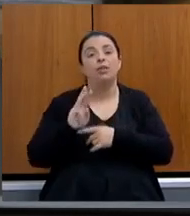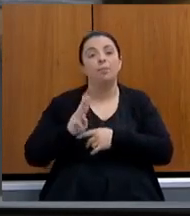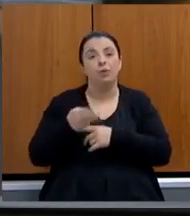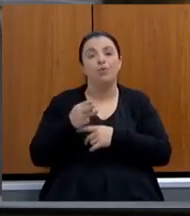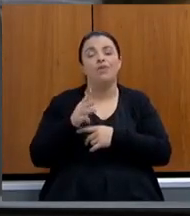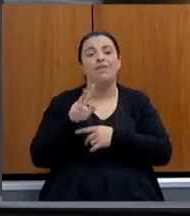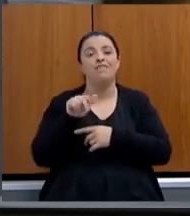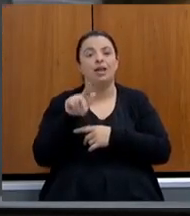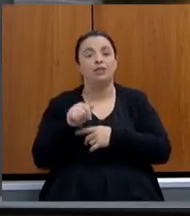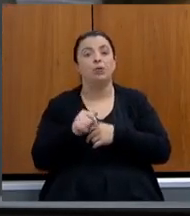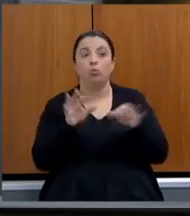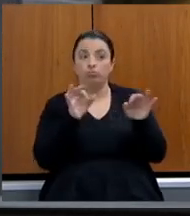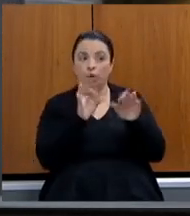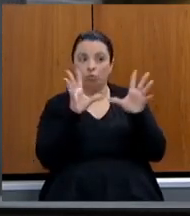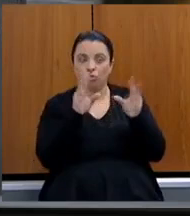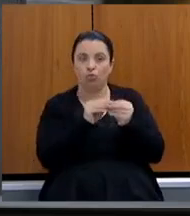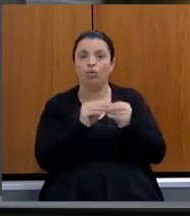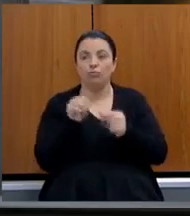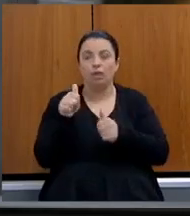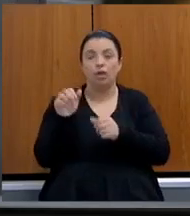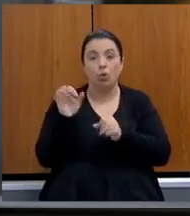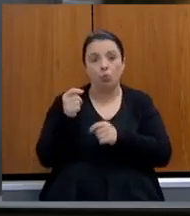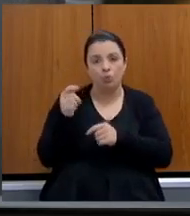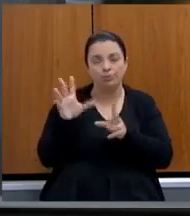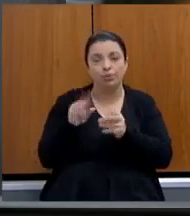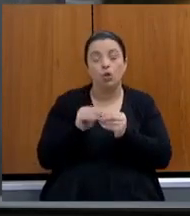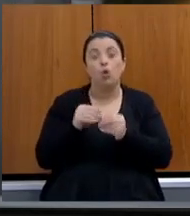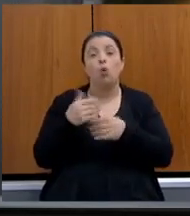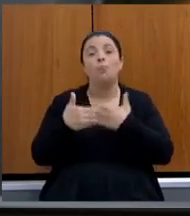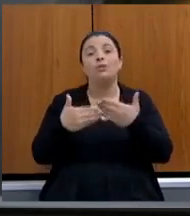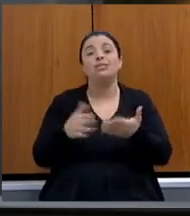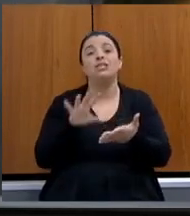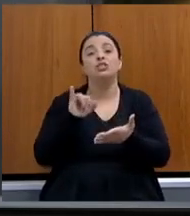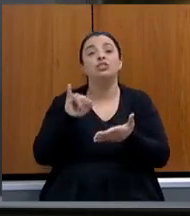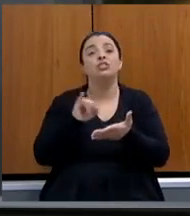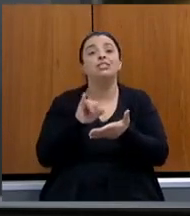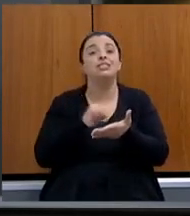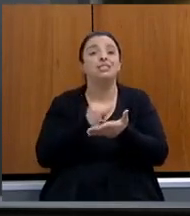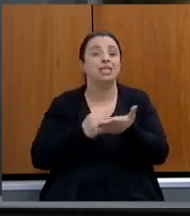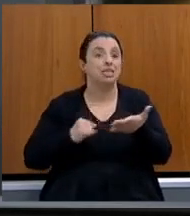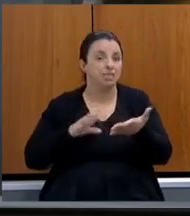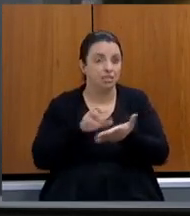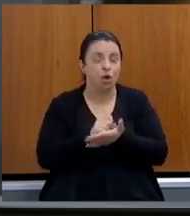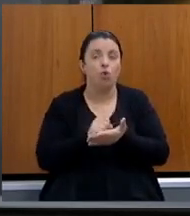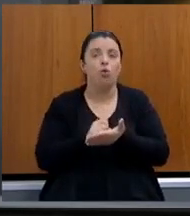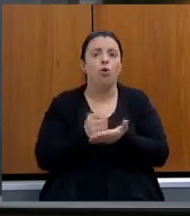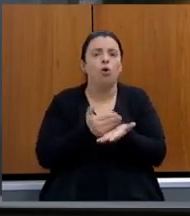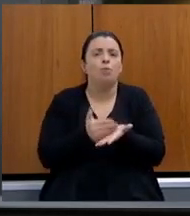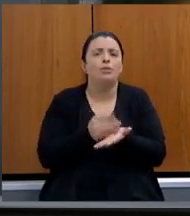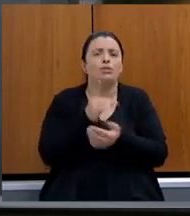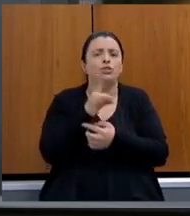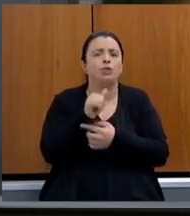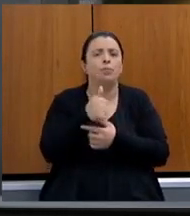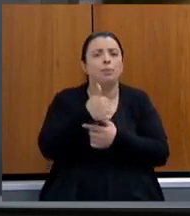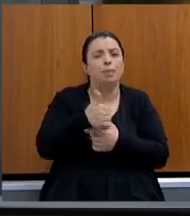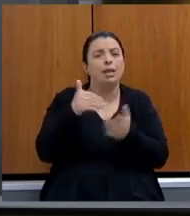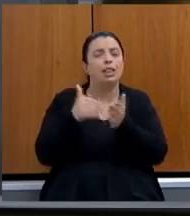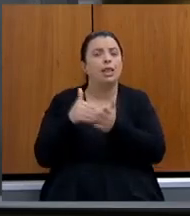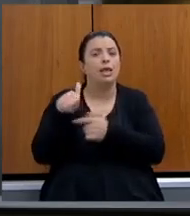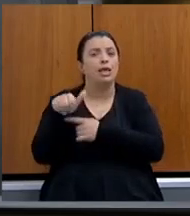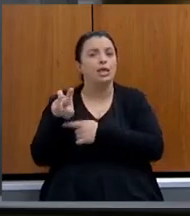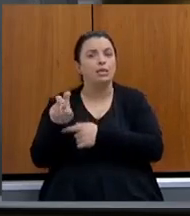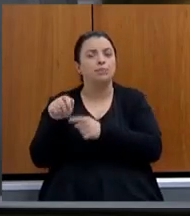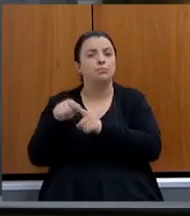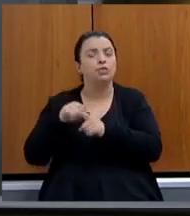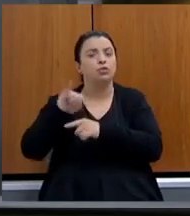inscrição das instituições se inicia agora no dia primeiro até o dia quinze de julho é muitas instituições